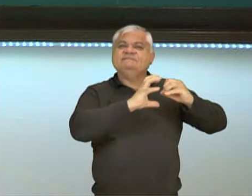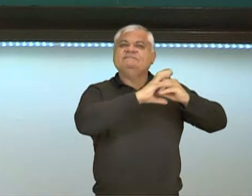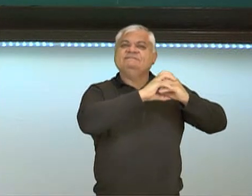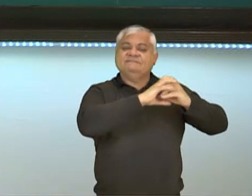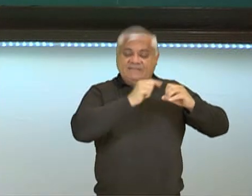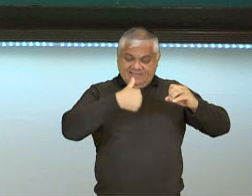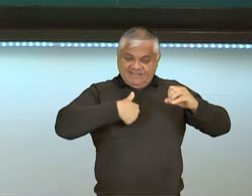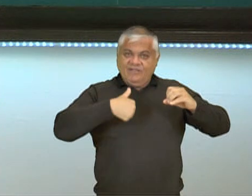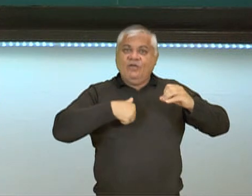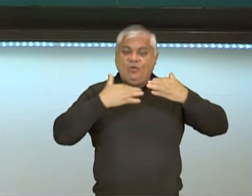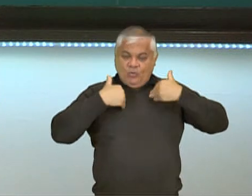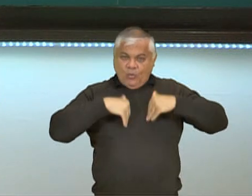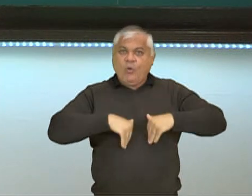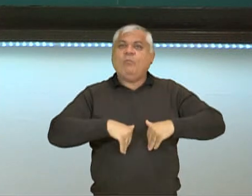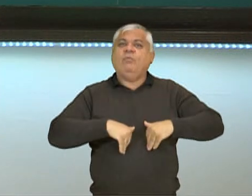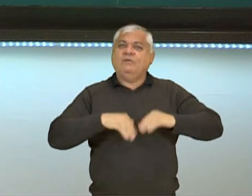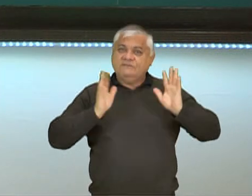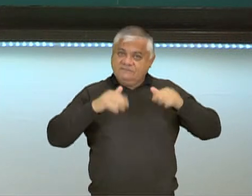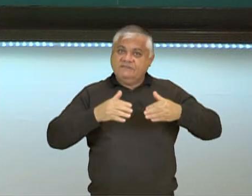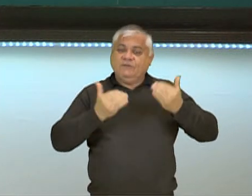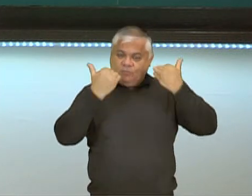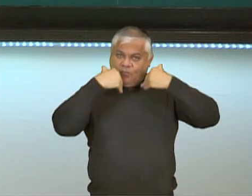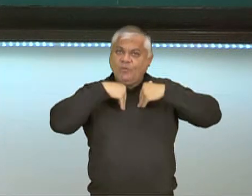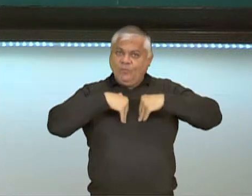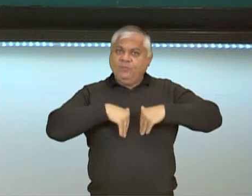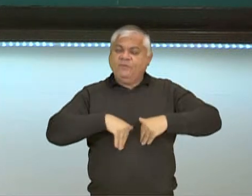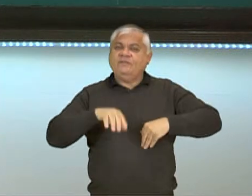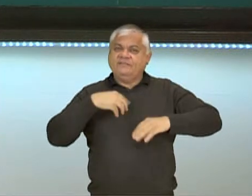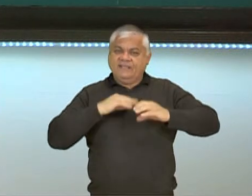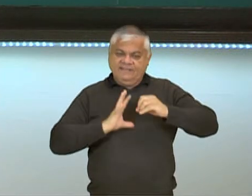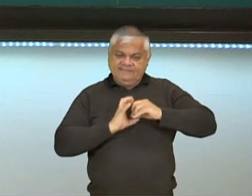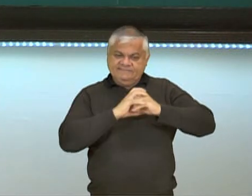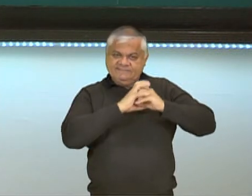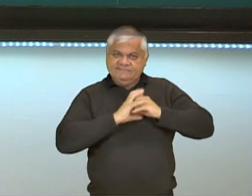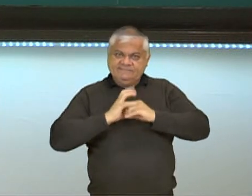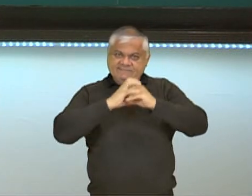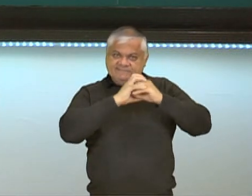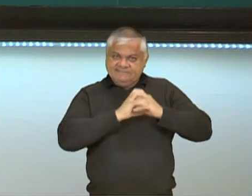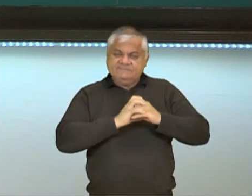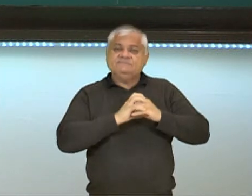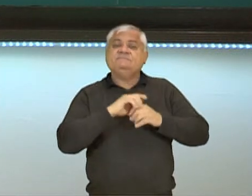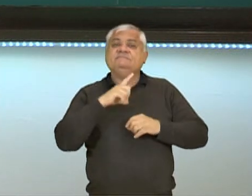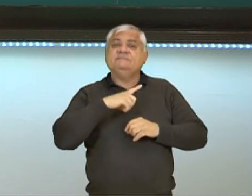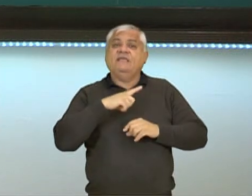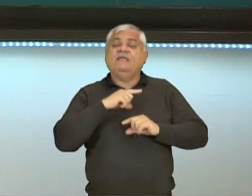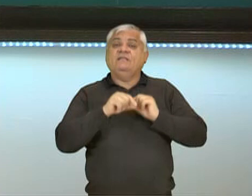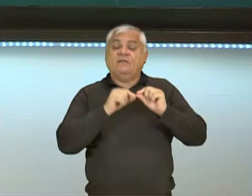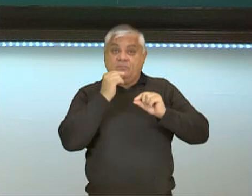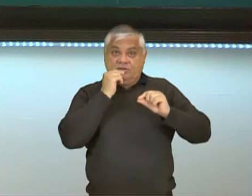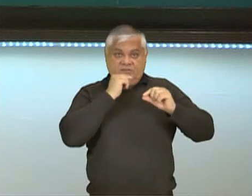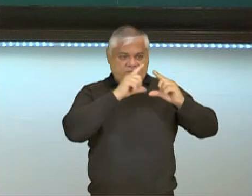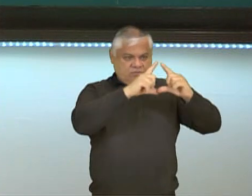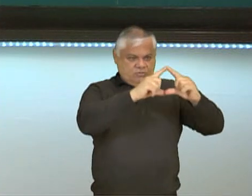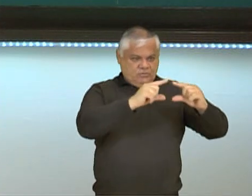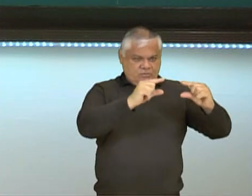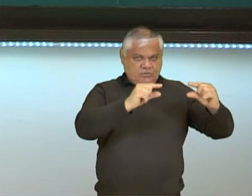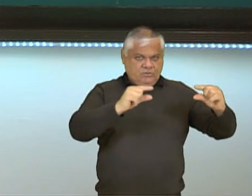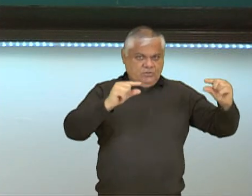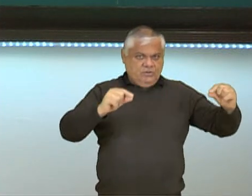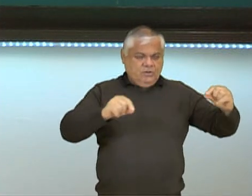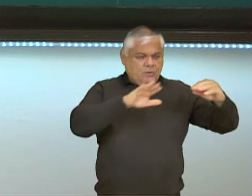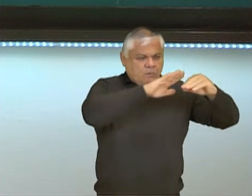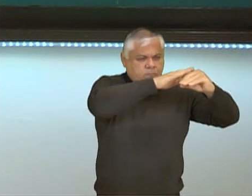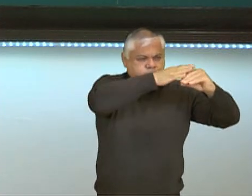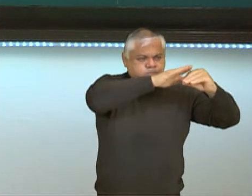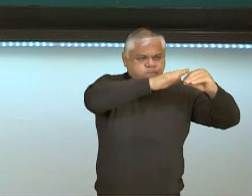nosso. Falo nosso enquanto hospedeiros, né? Então, todo hospedeiro do nematódio possui ali no seu trato